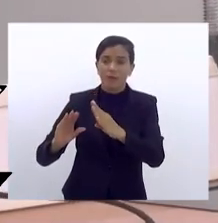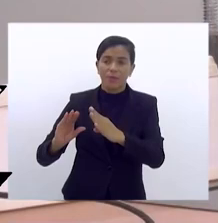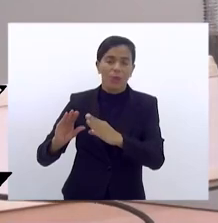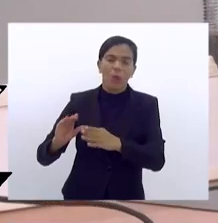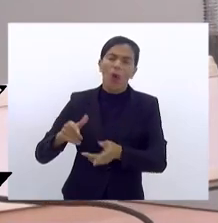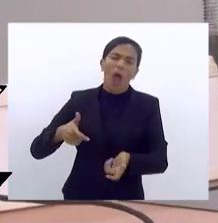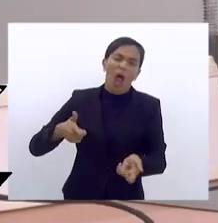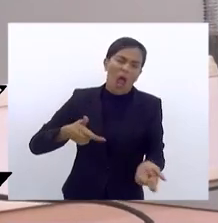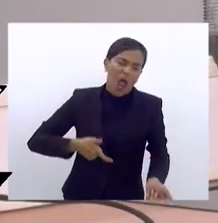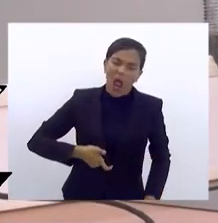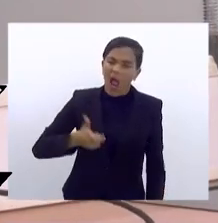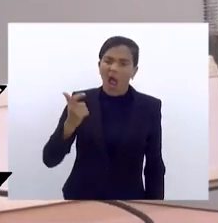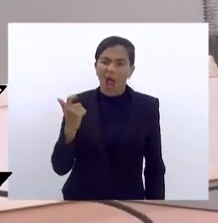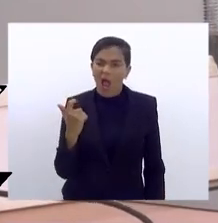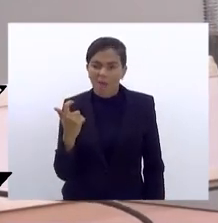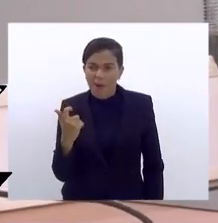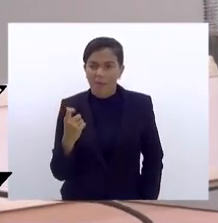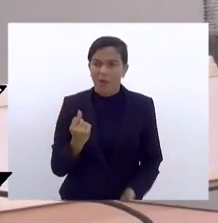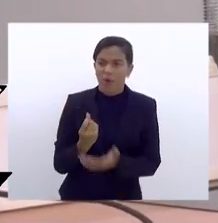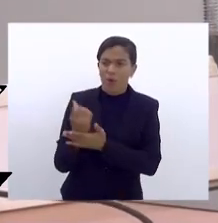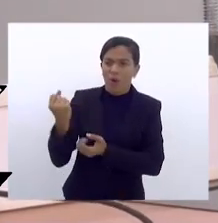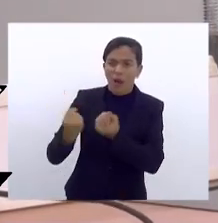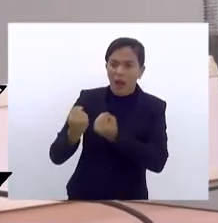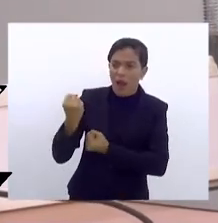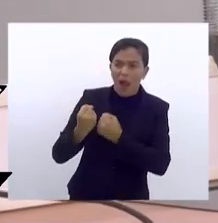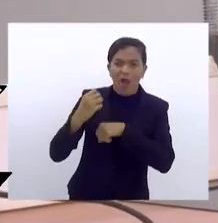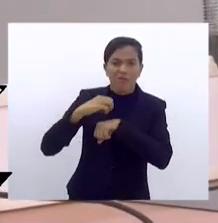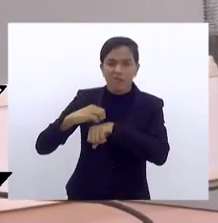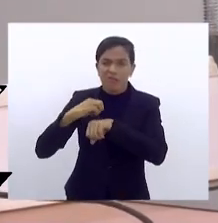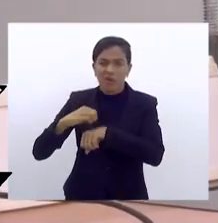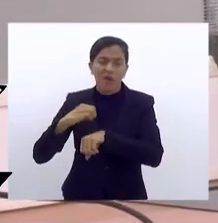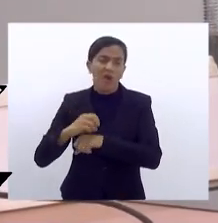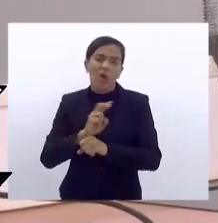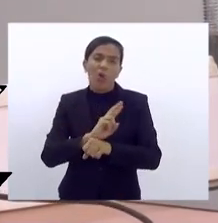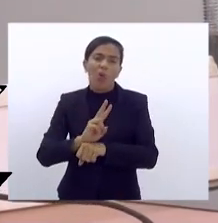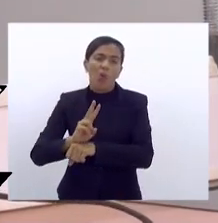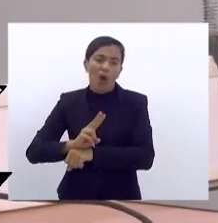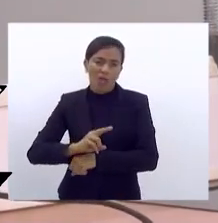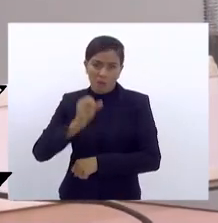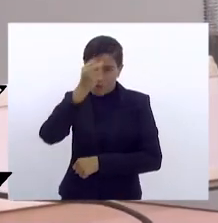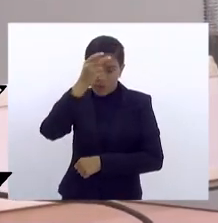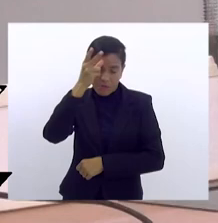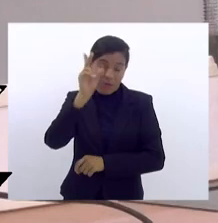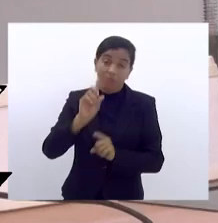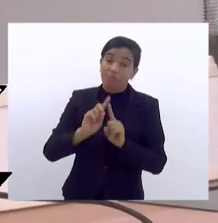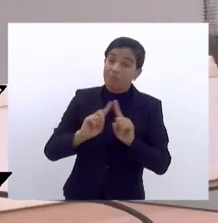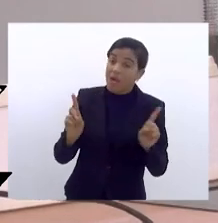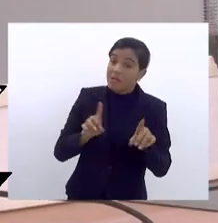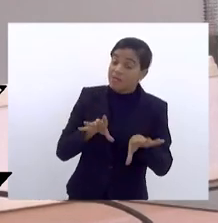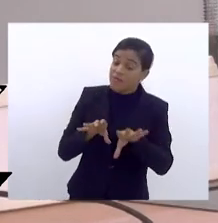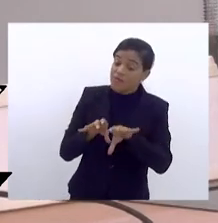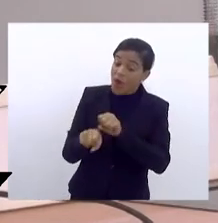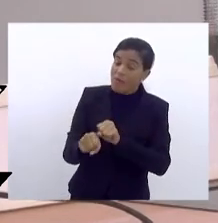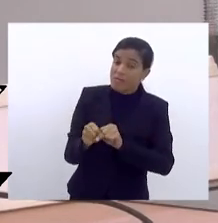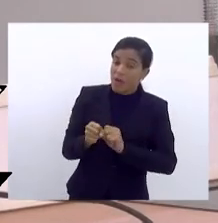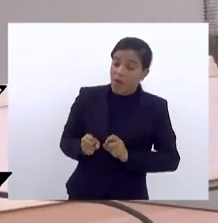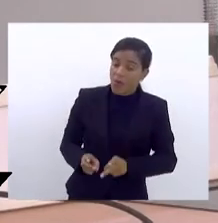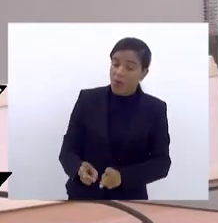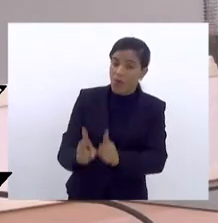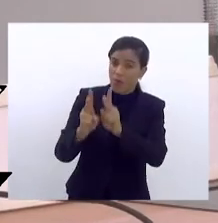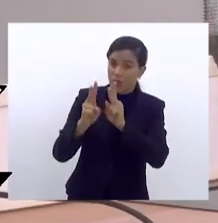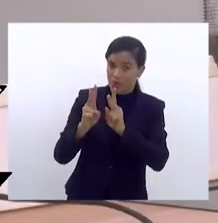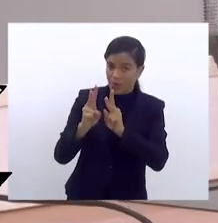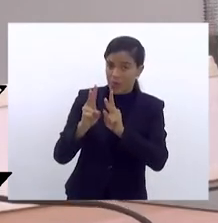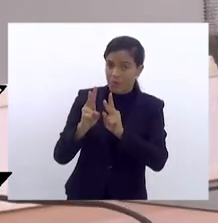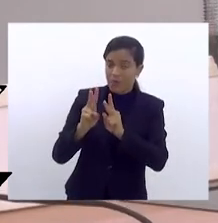armamento a compra de carros viaturas de guardas municipais mas sim processo de formação continuada para essa